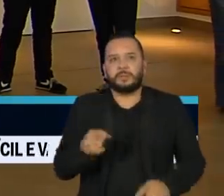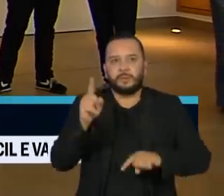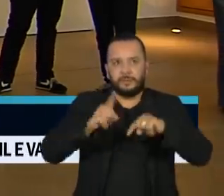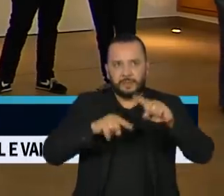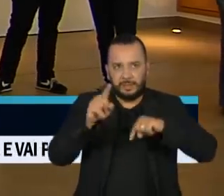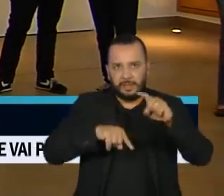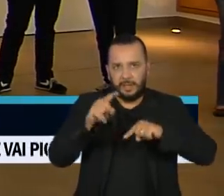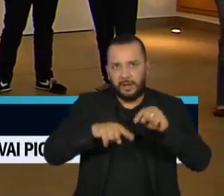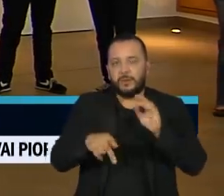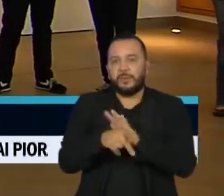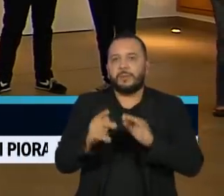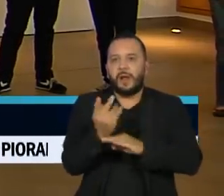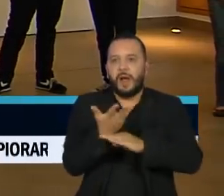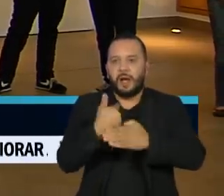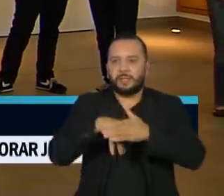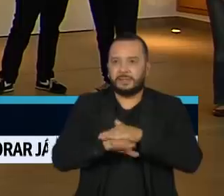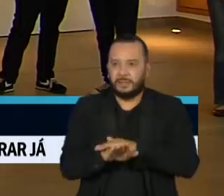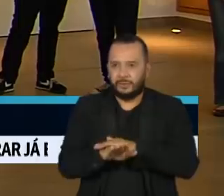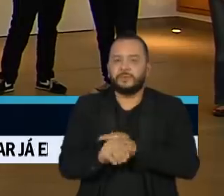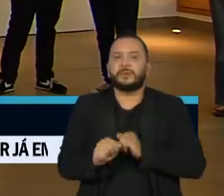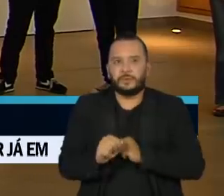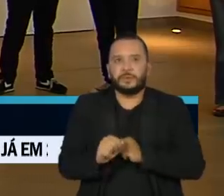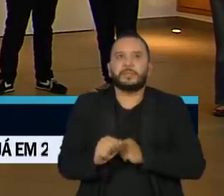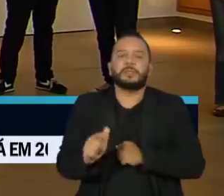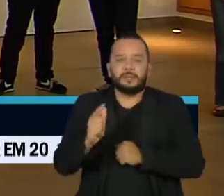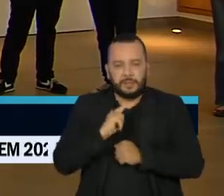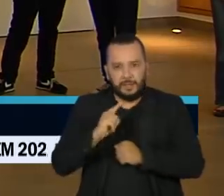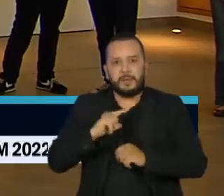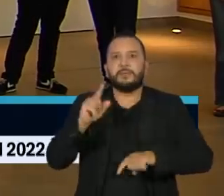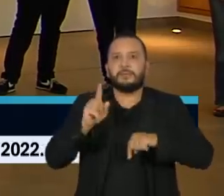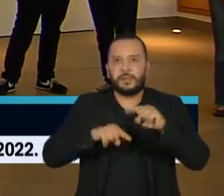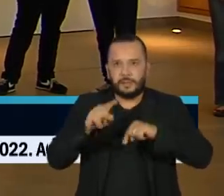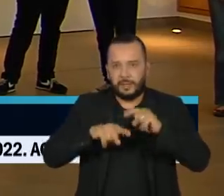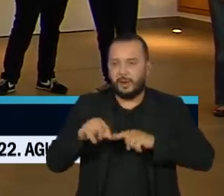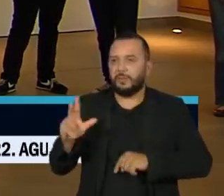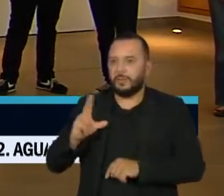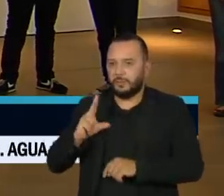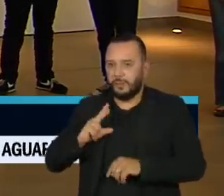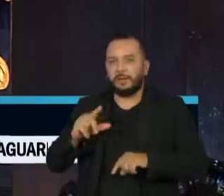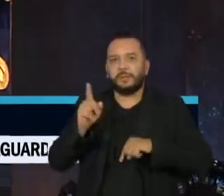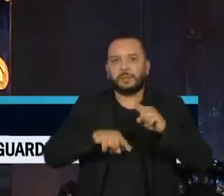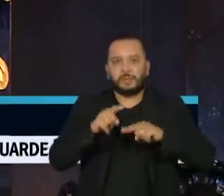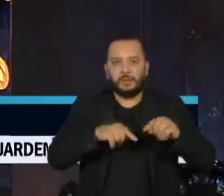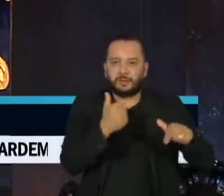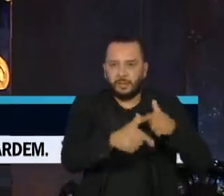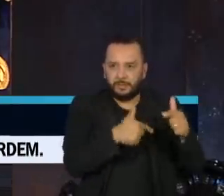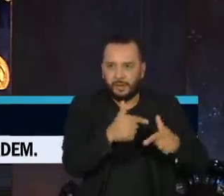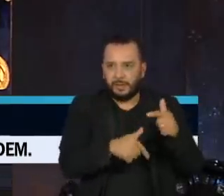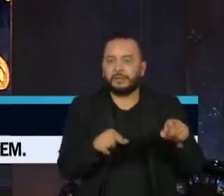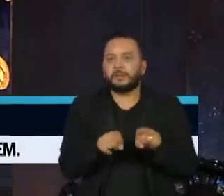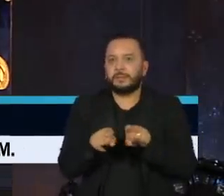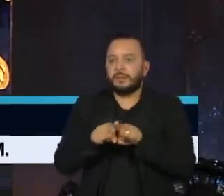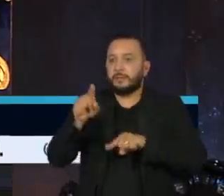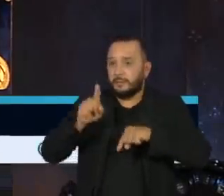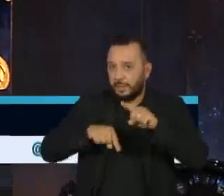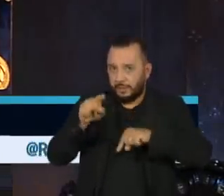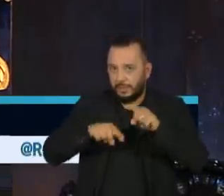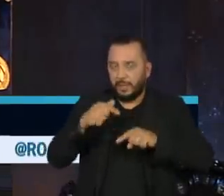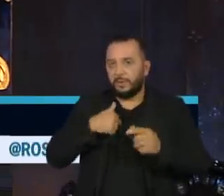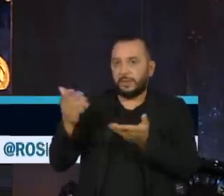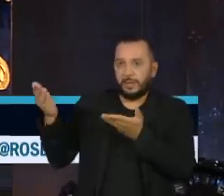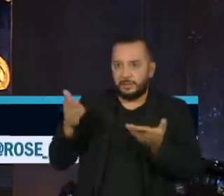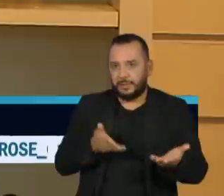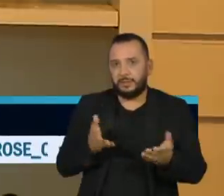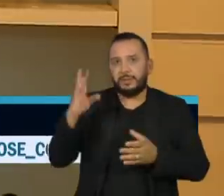acervo, objetos pessoais, objetos de trabalho, objetos trazidos na bagagem dos